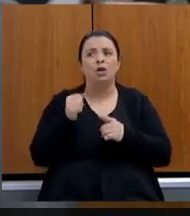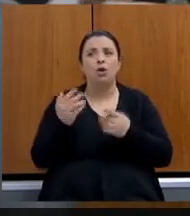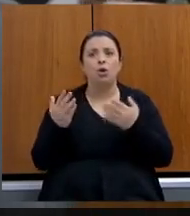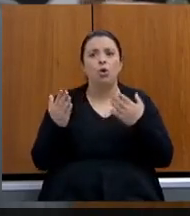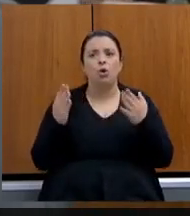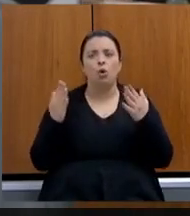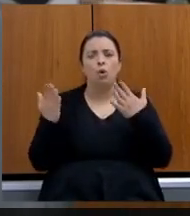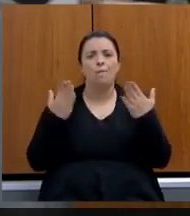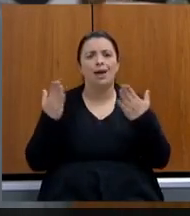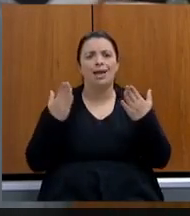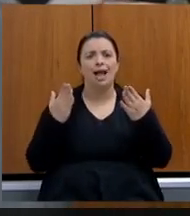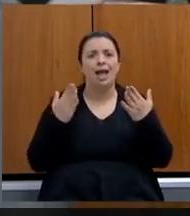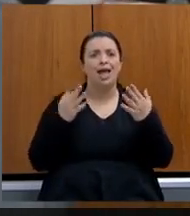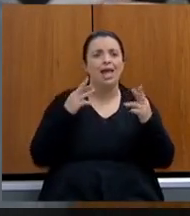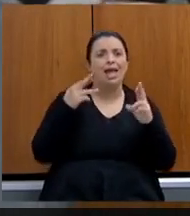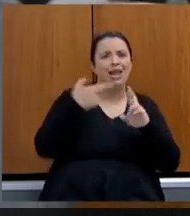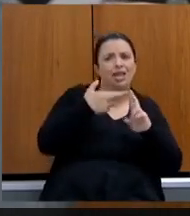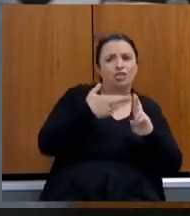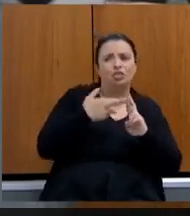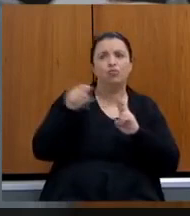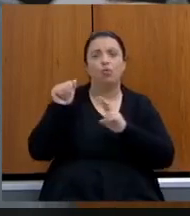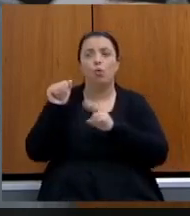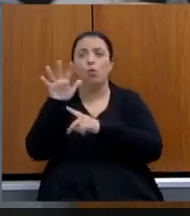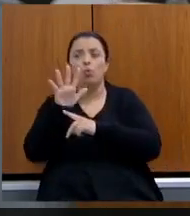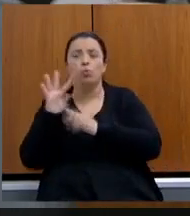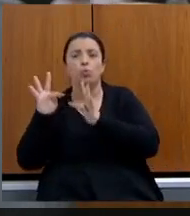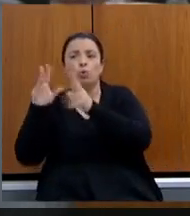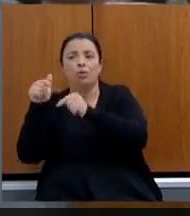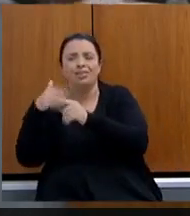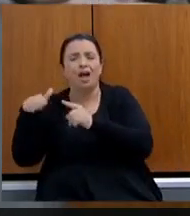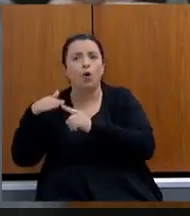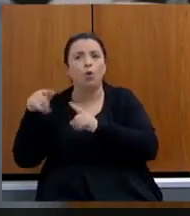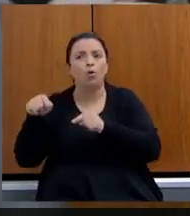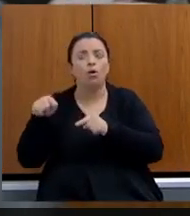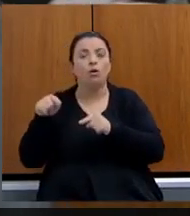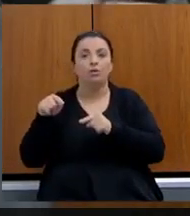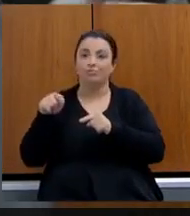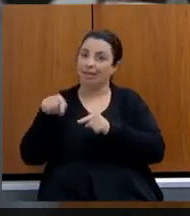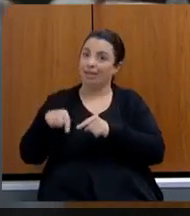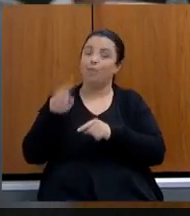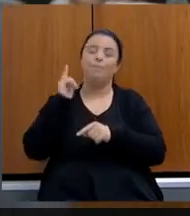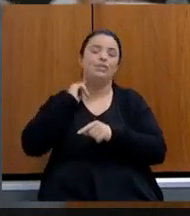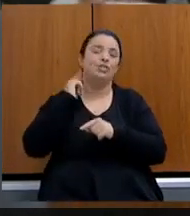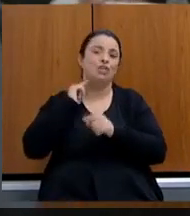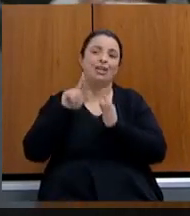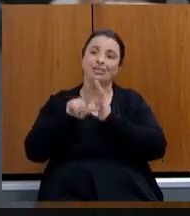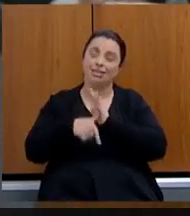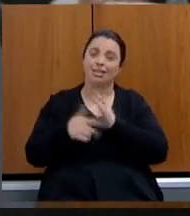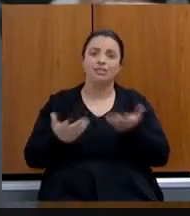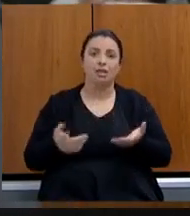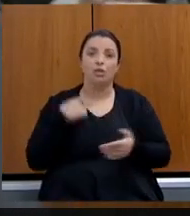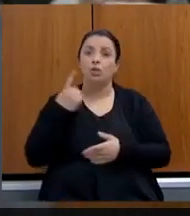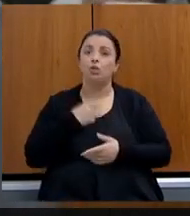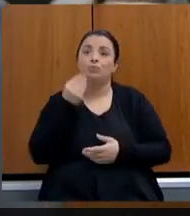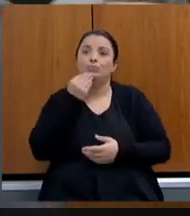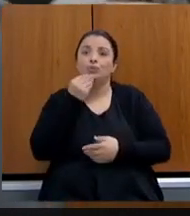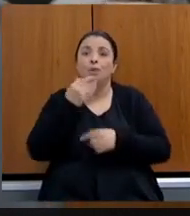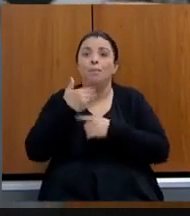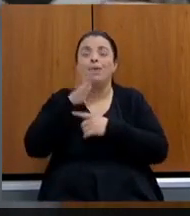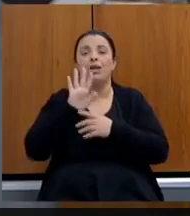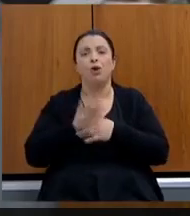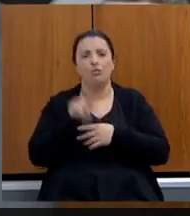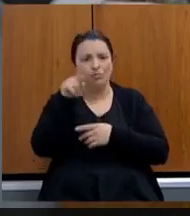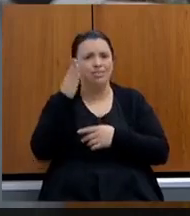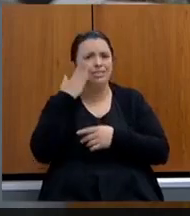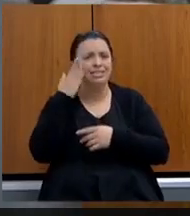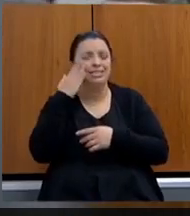relativo eo absoluto o Estados mais atrasados bom né poderíamos estar muito melhor a senhora certamente conhece a experiência do Ceará que